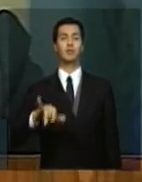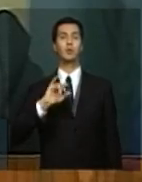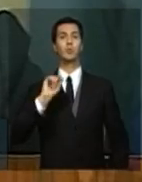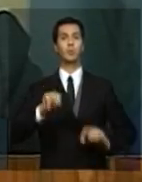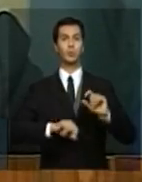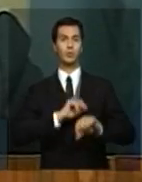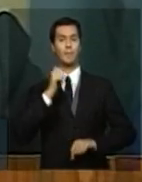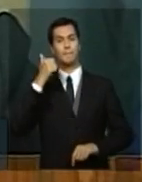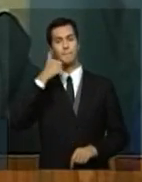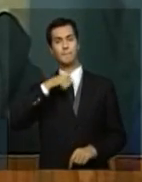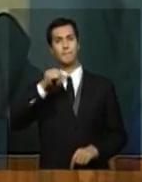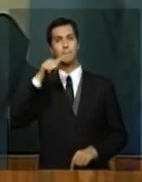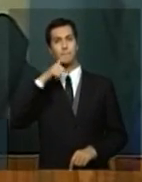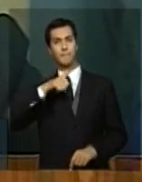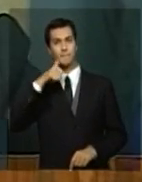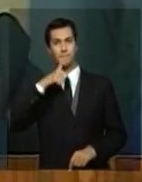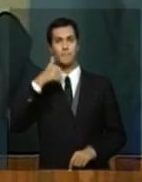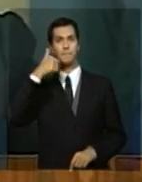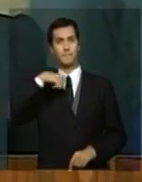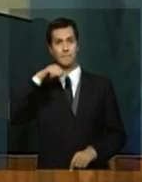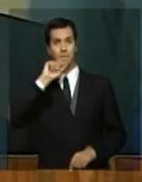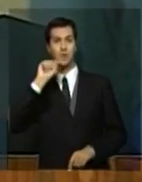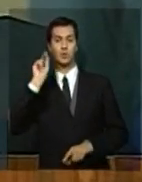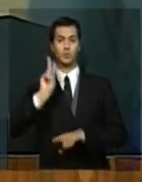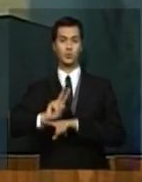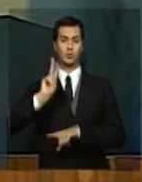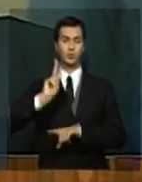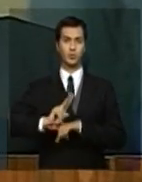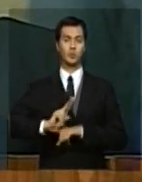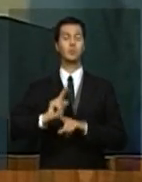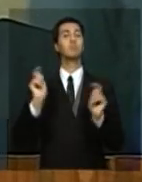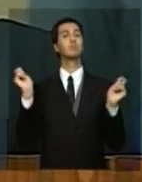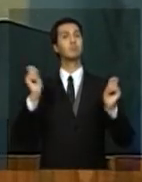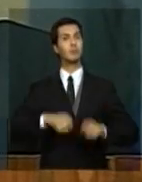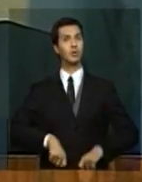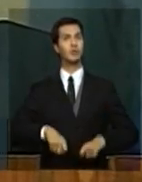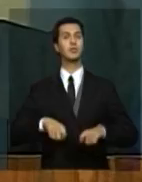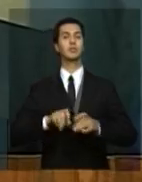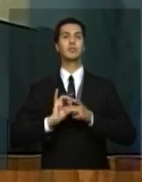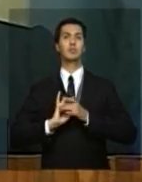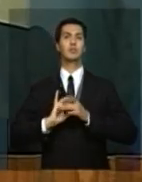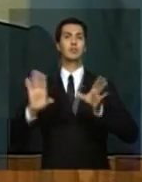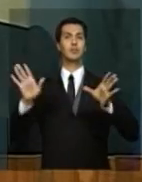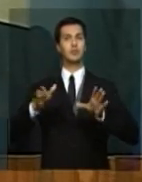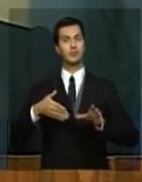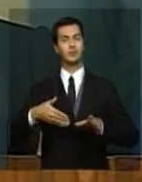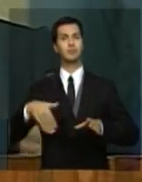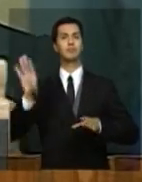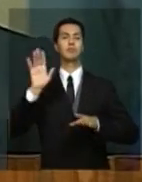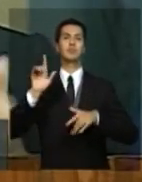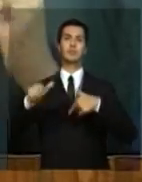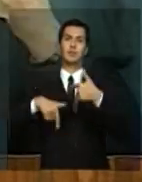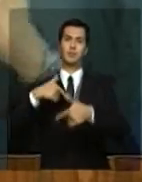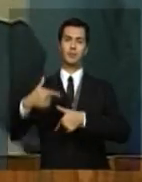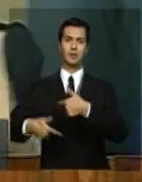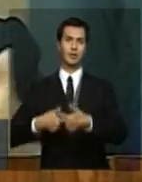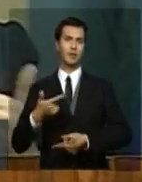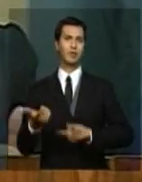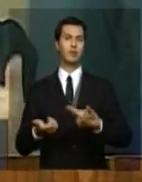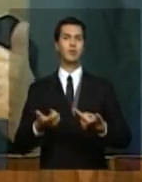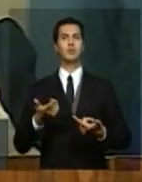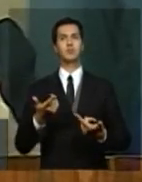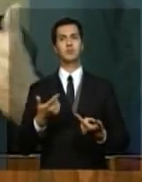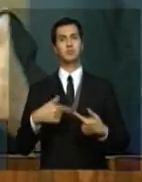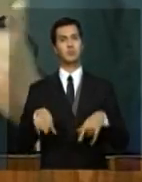do Cuidado da mulher mãe para que essa mulher possa ter sua autonomia para não